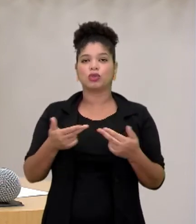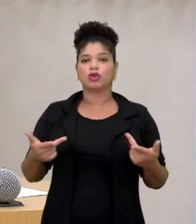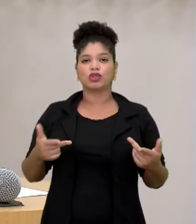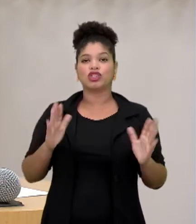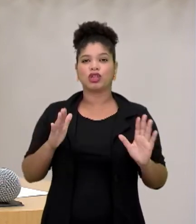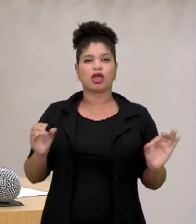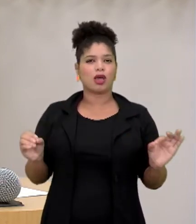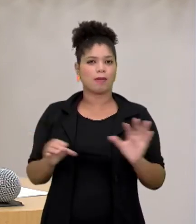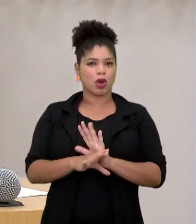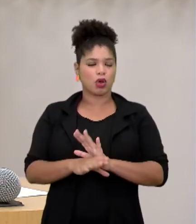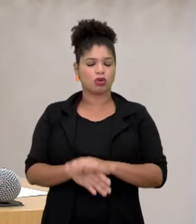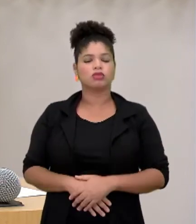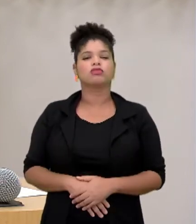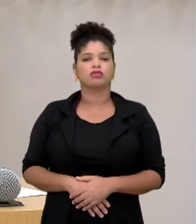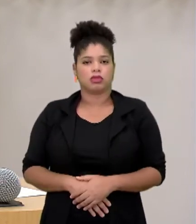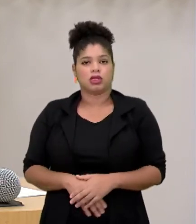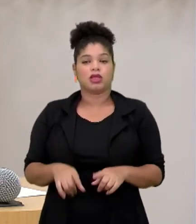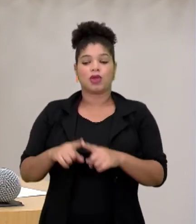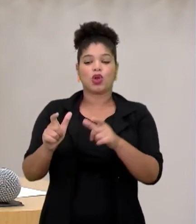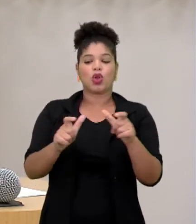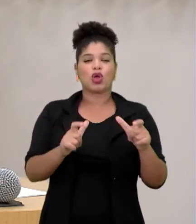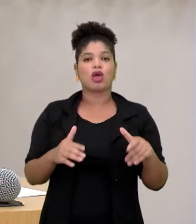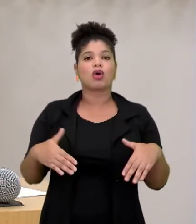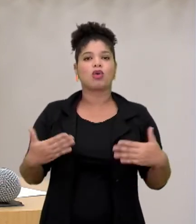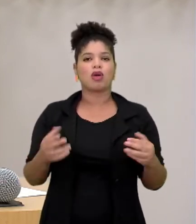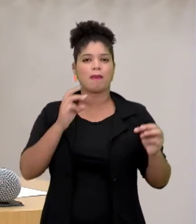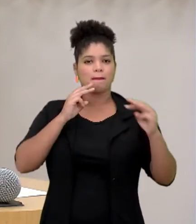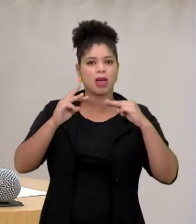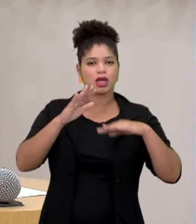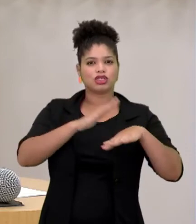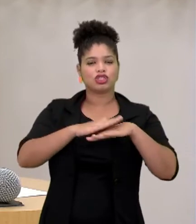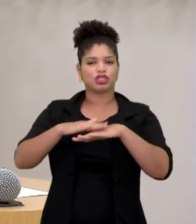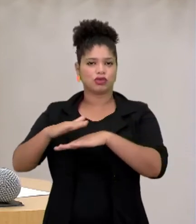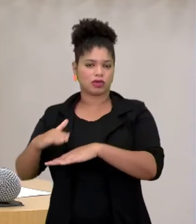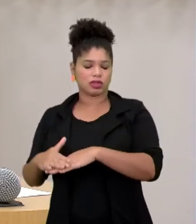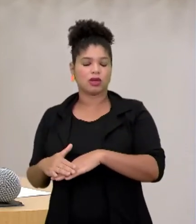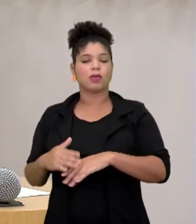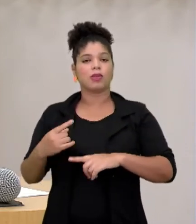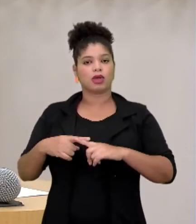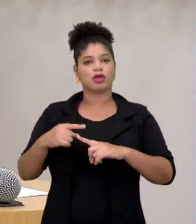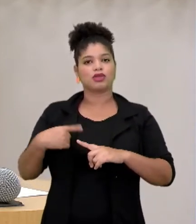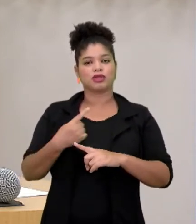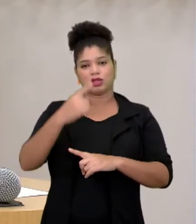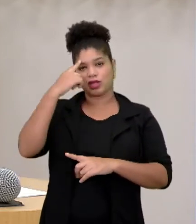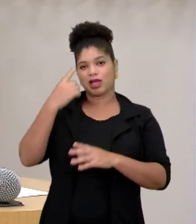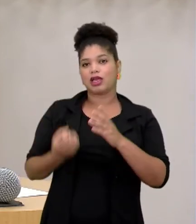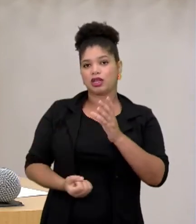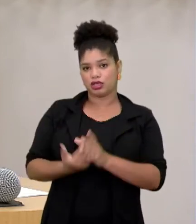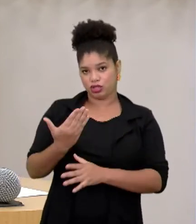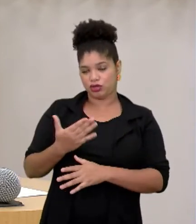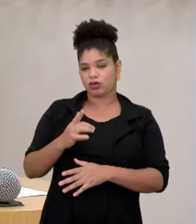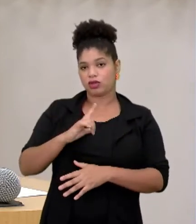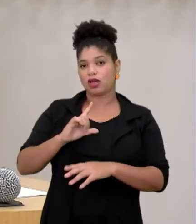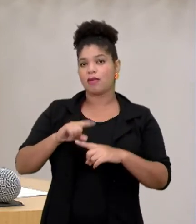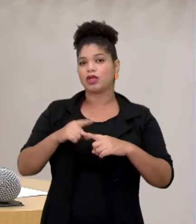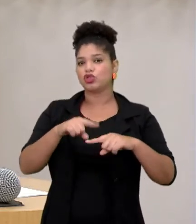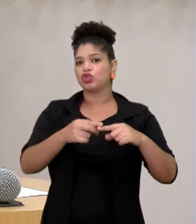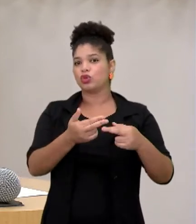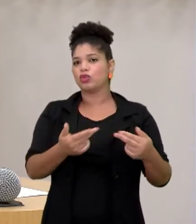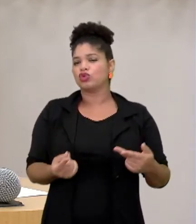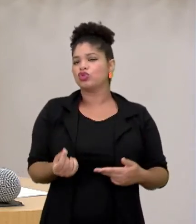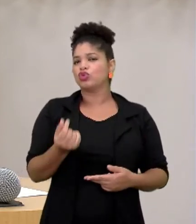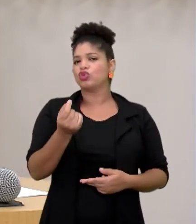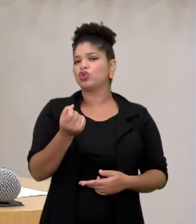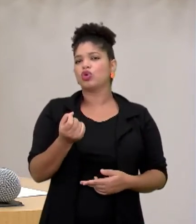quais as quais os lugares que eu vou fazer o meu marketing, como eu vou, mesmo que a gente efetivamente não faça, quanto que vai custar esse produto, tudo